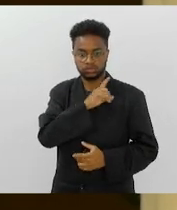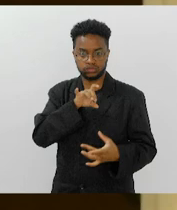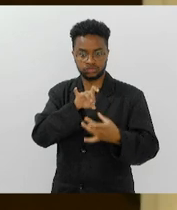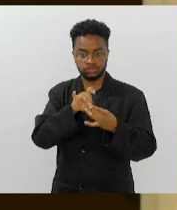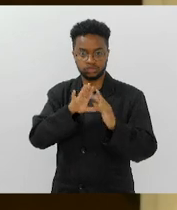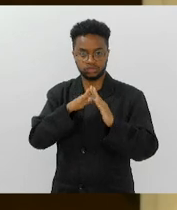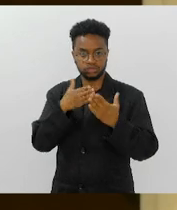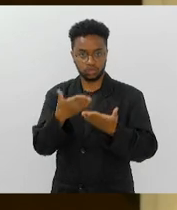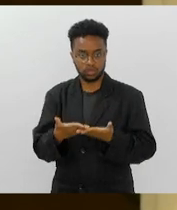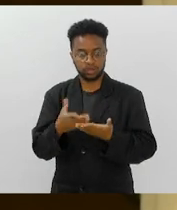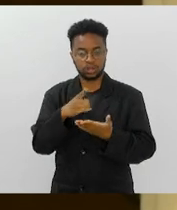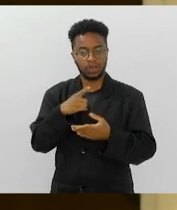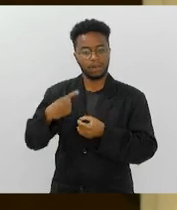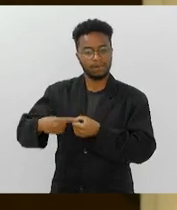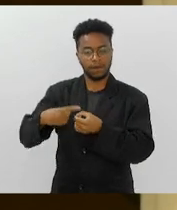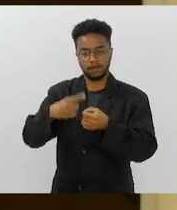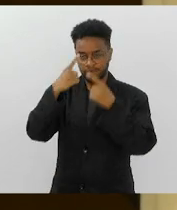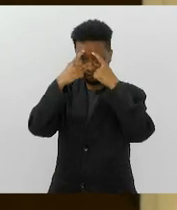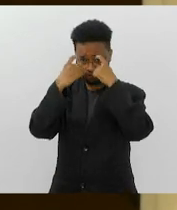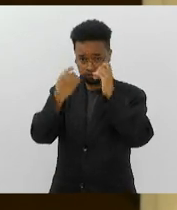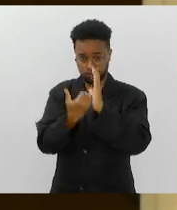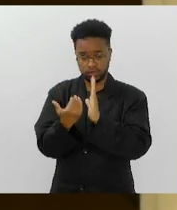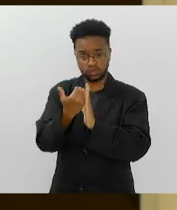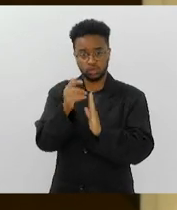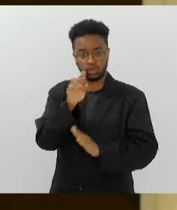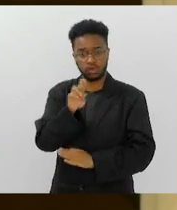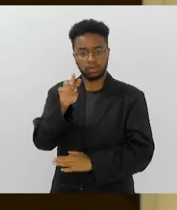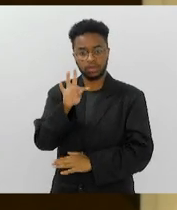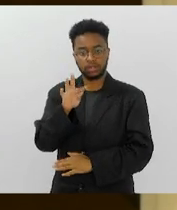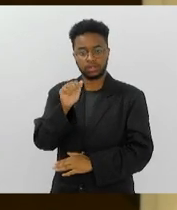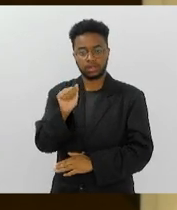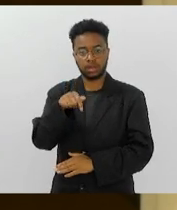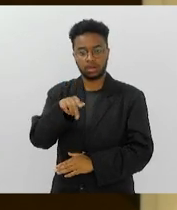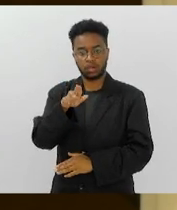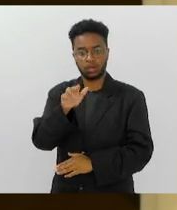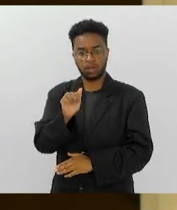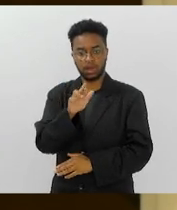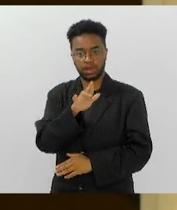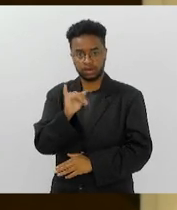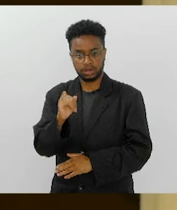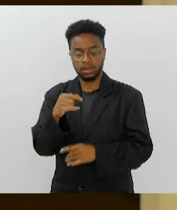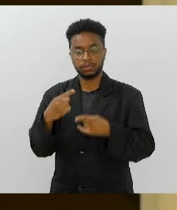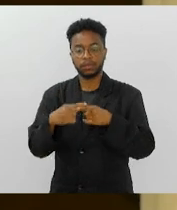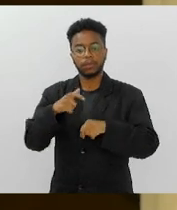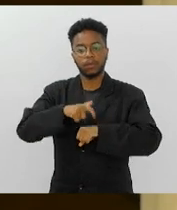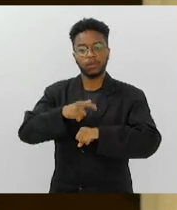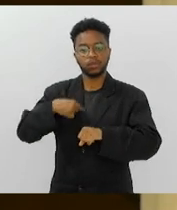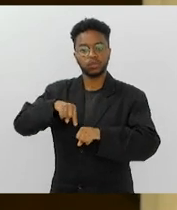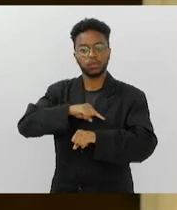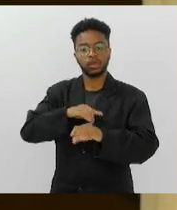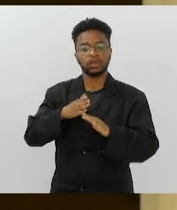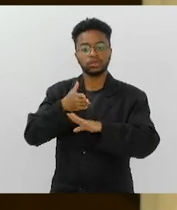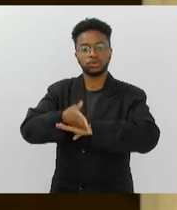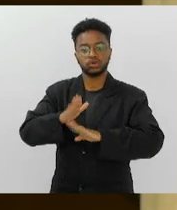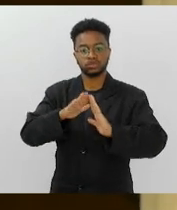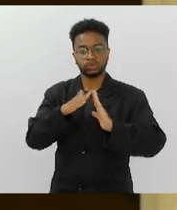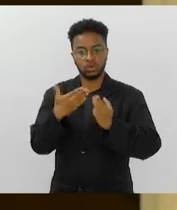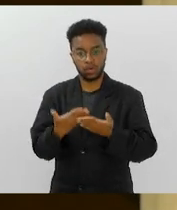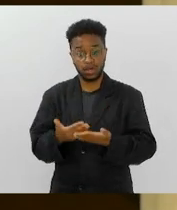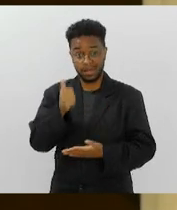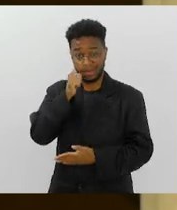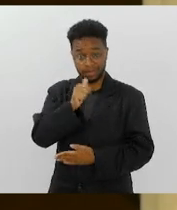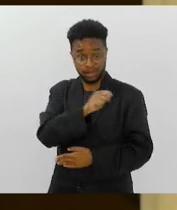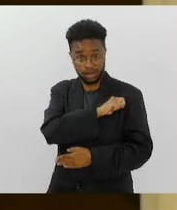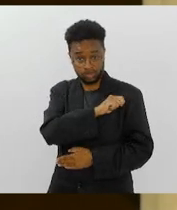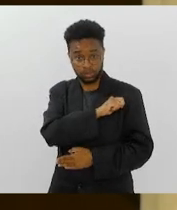dos bairros mais violentos da cidade, que é o Taquari, que quando nós entramos na escola, as meninas, né, as alunas,